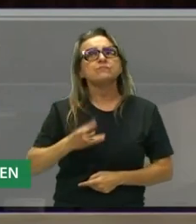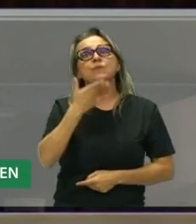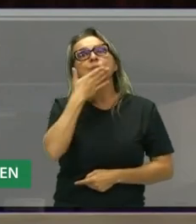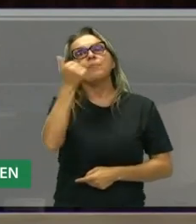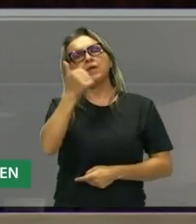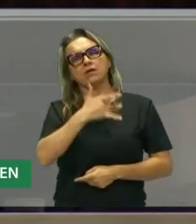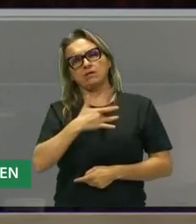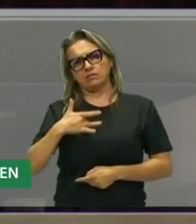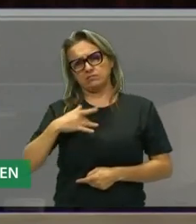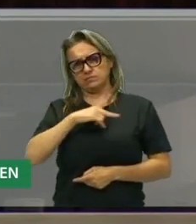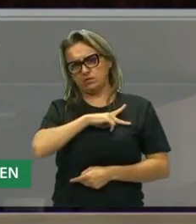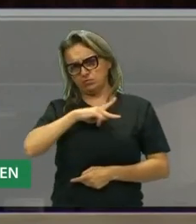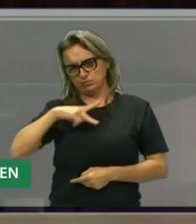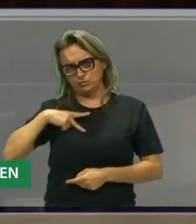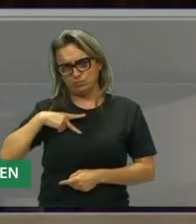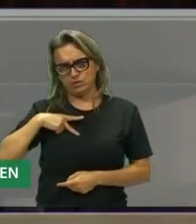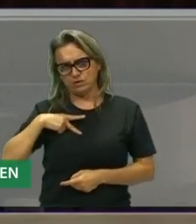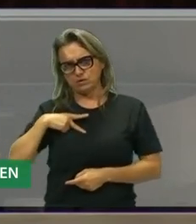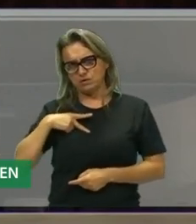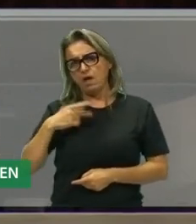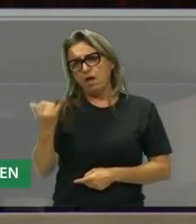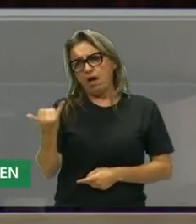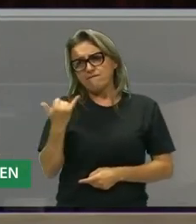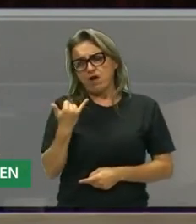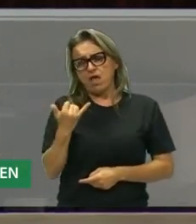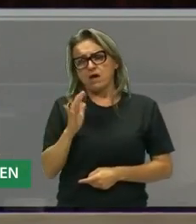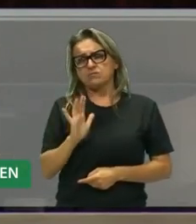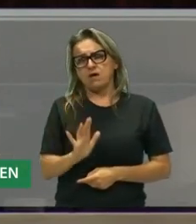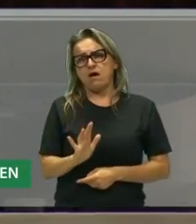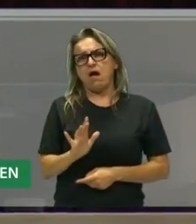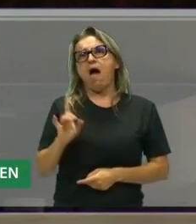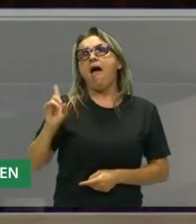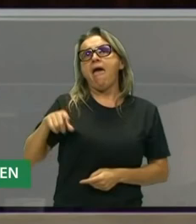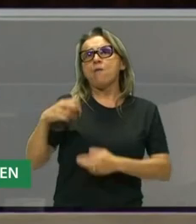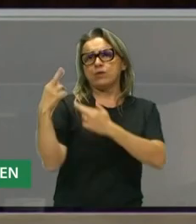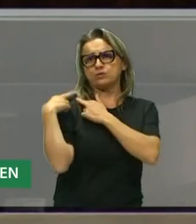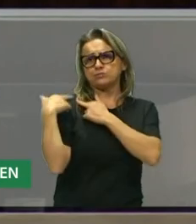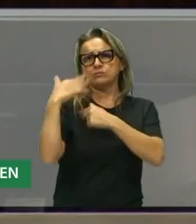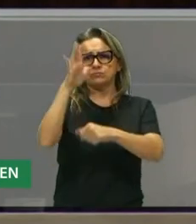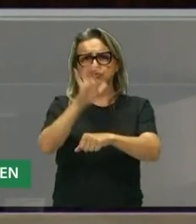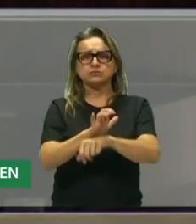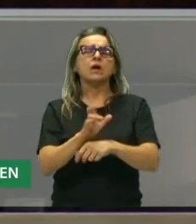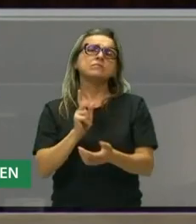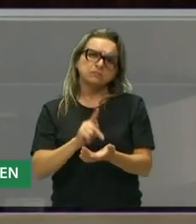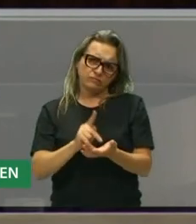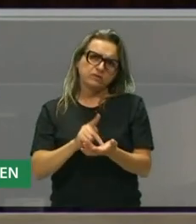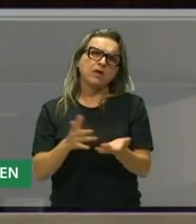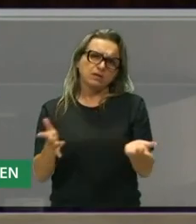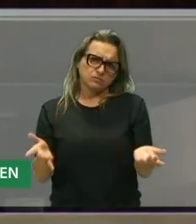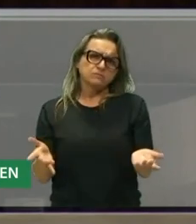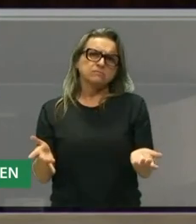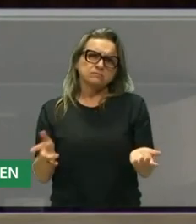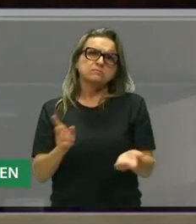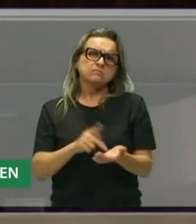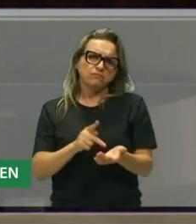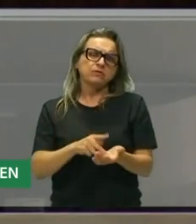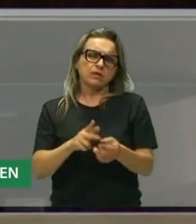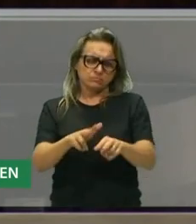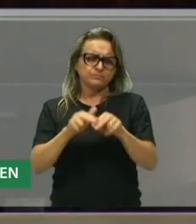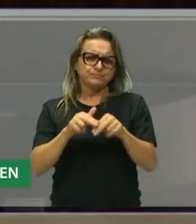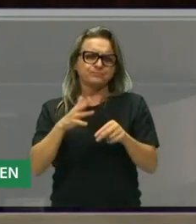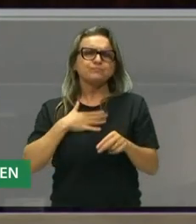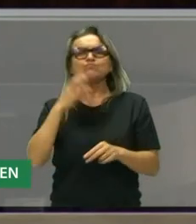né, colocar aqui que é um dever do Estado sim, né, e por isso a minha função de fiscalizar e